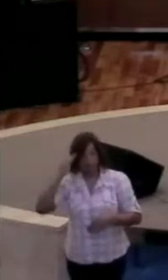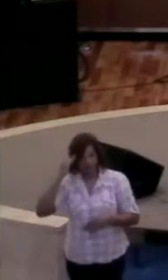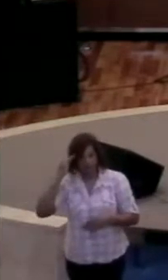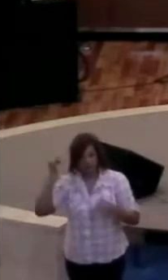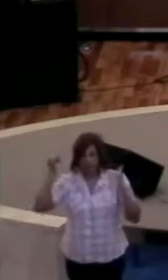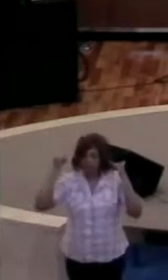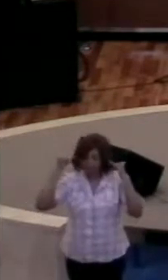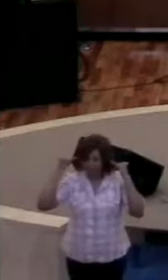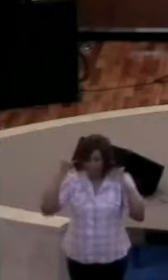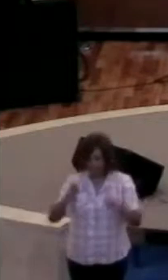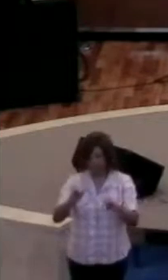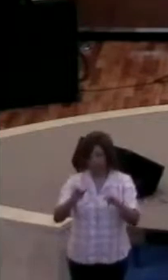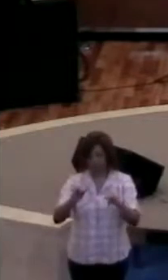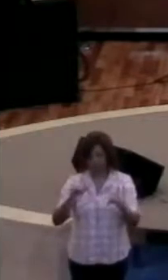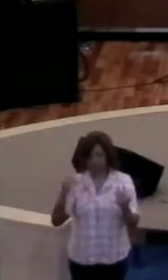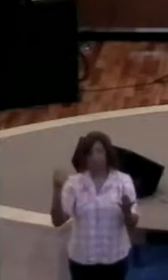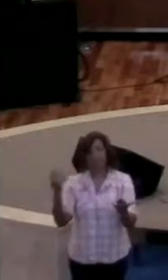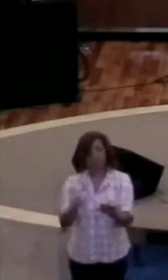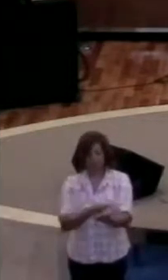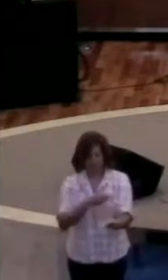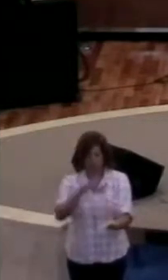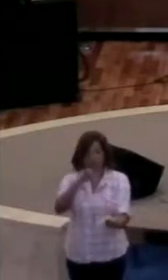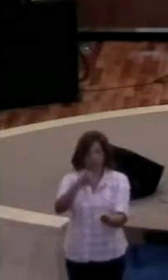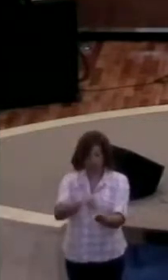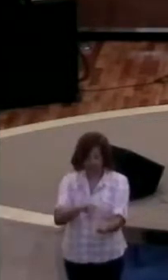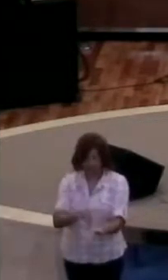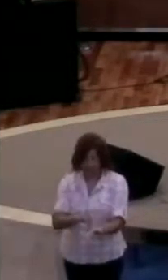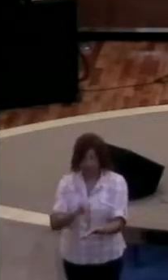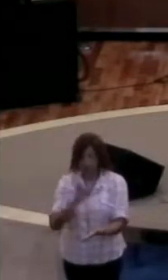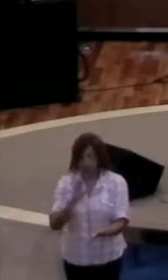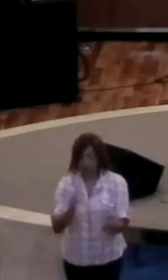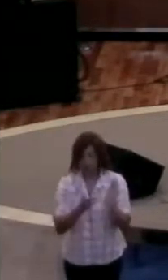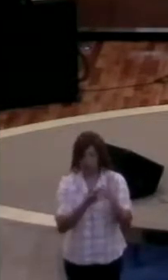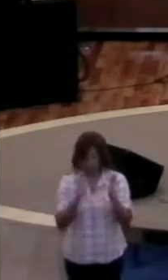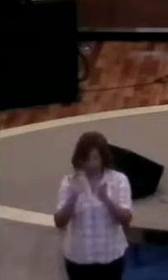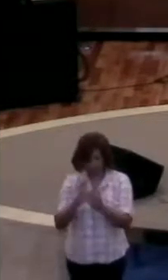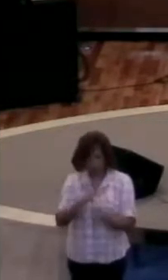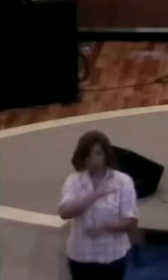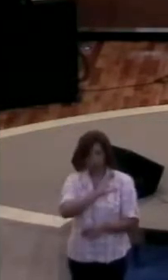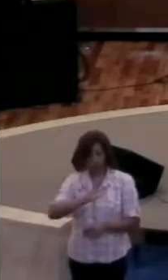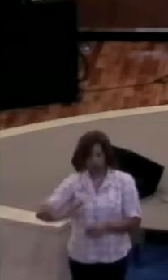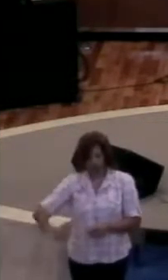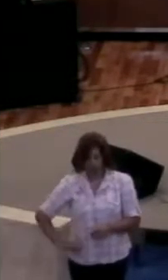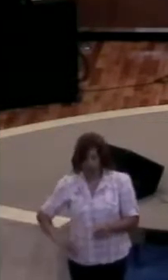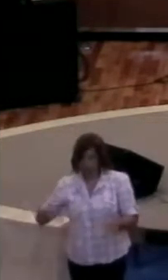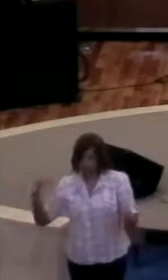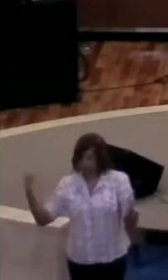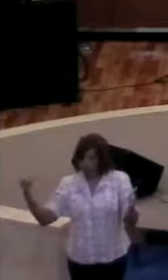profecias estavam se cumprindo, para que em Cristo todos pudessem